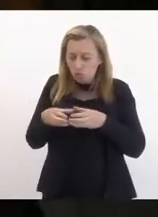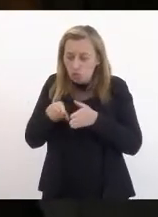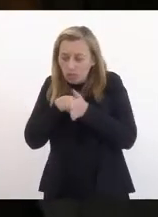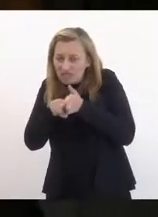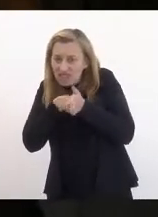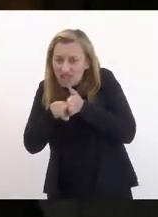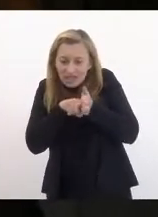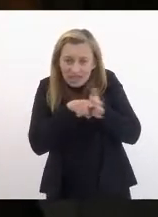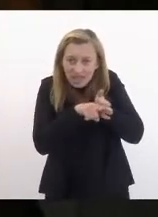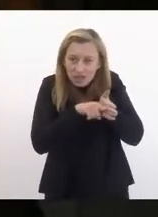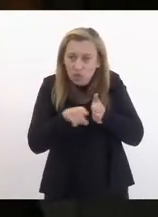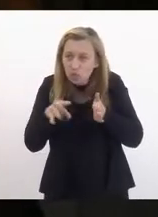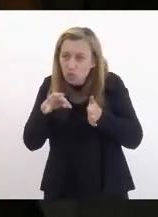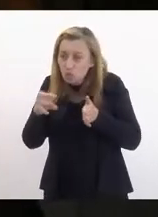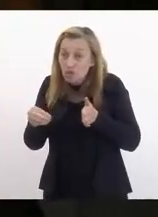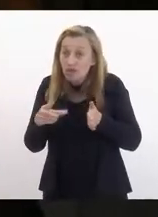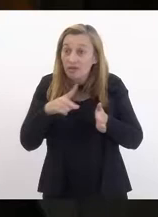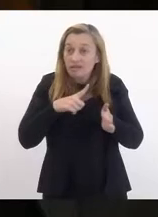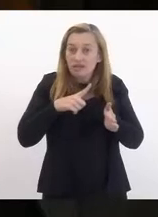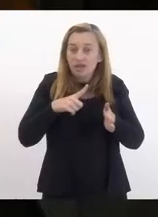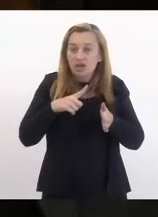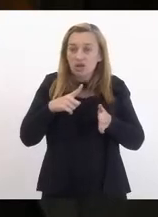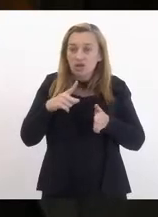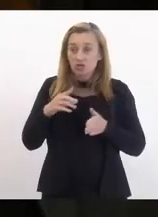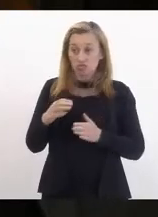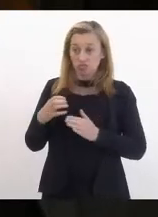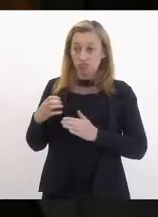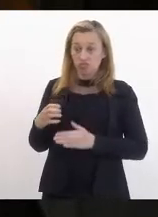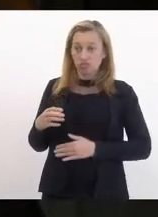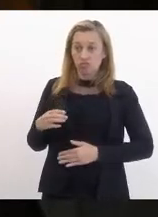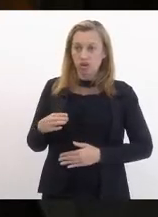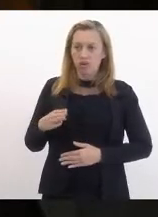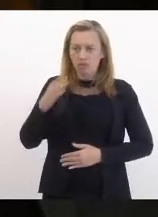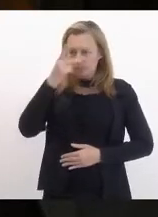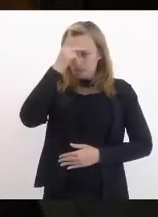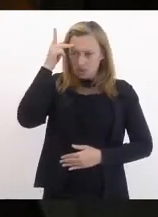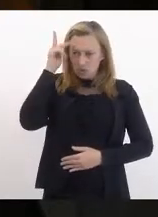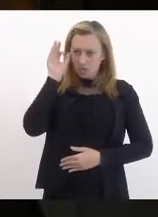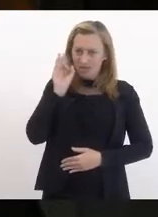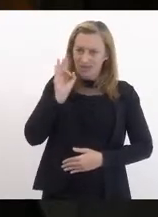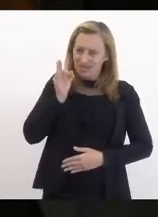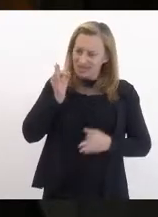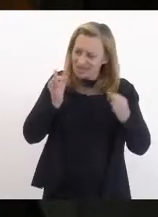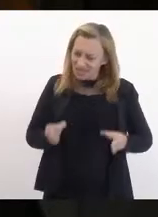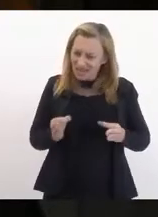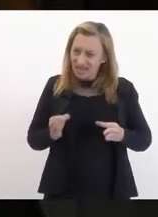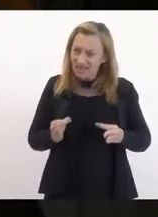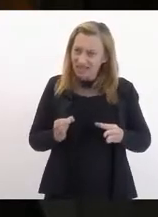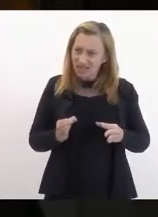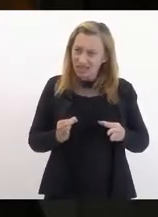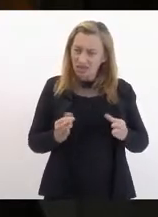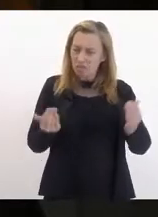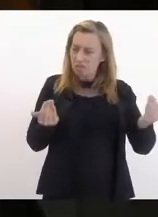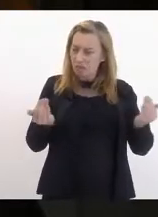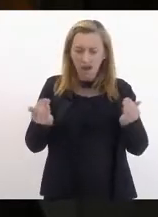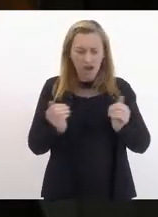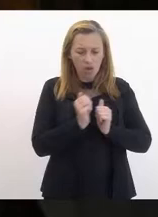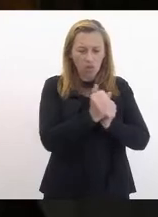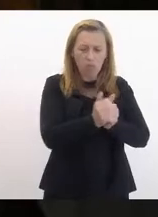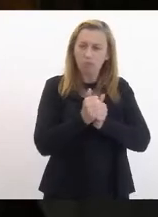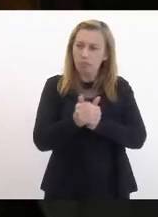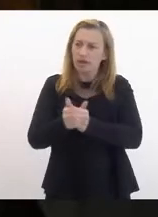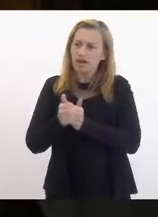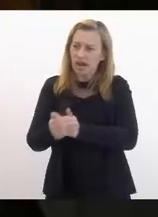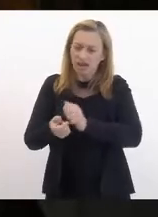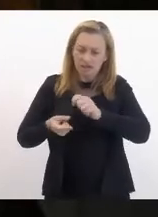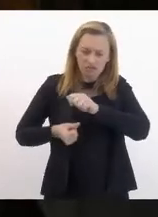ter um agente específico para acompanhar par e passo os